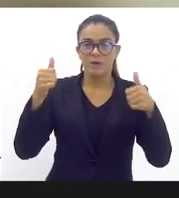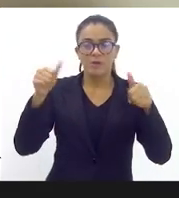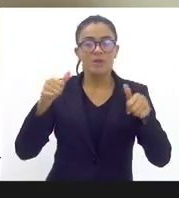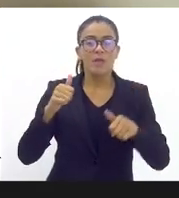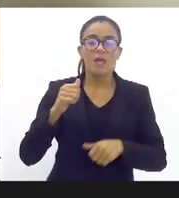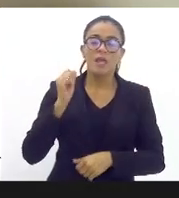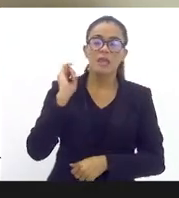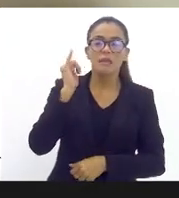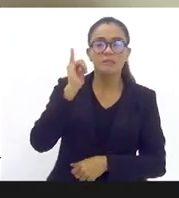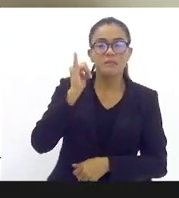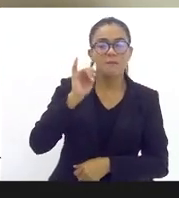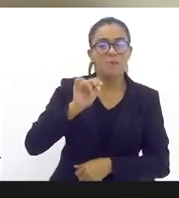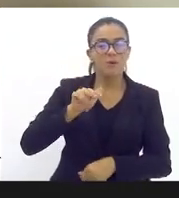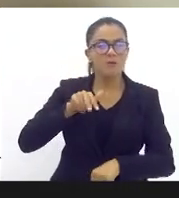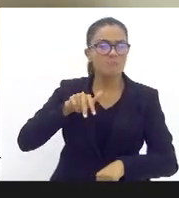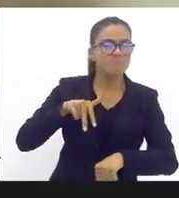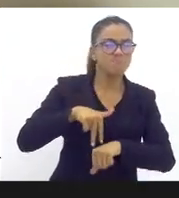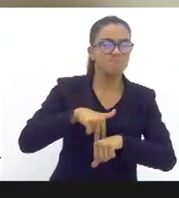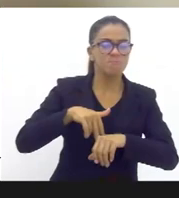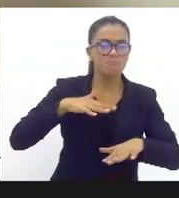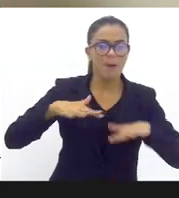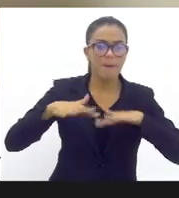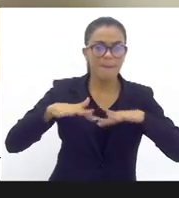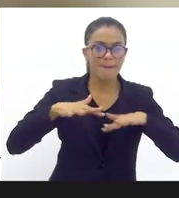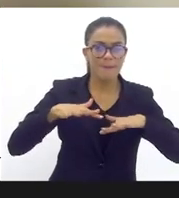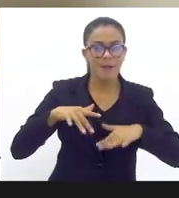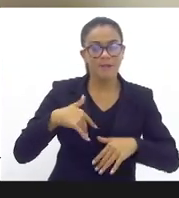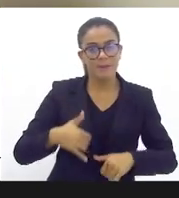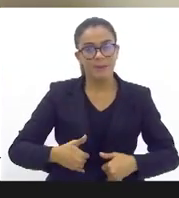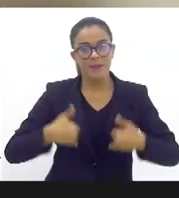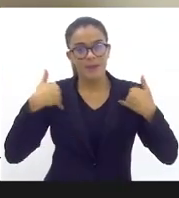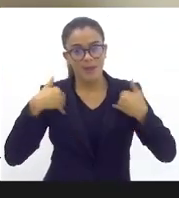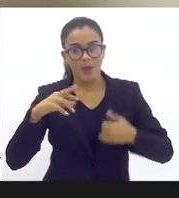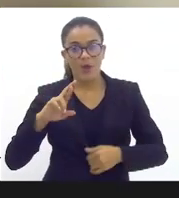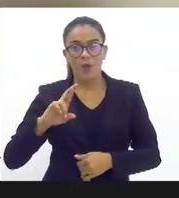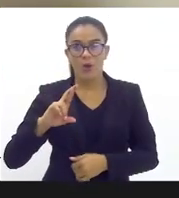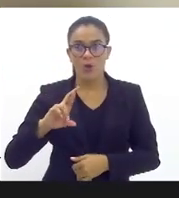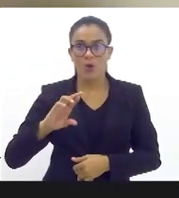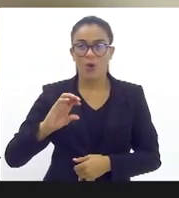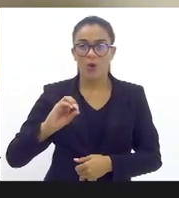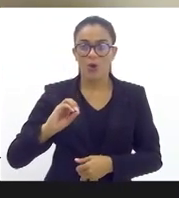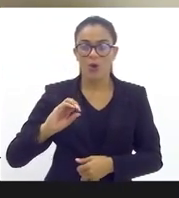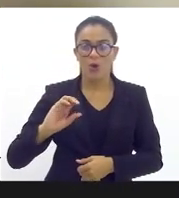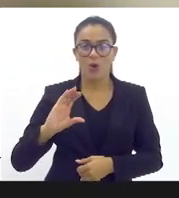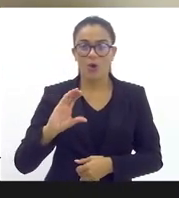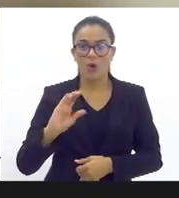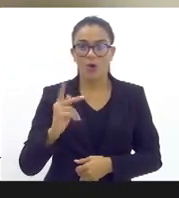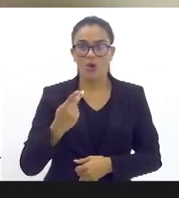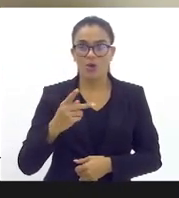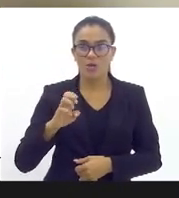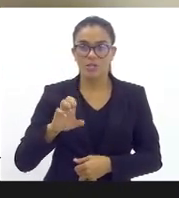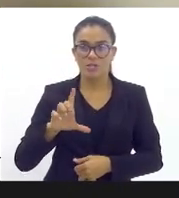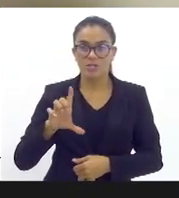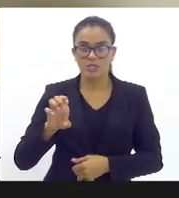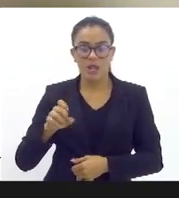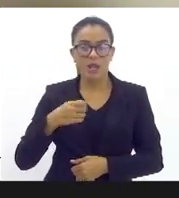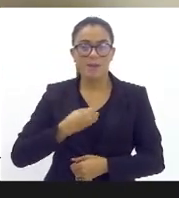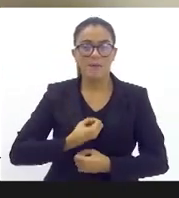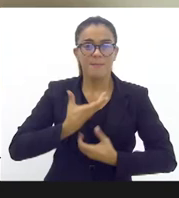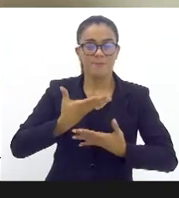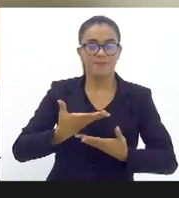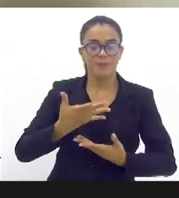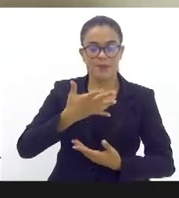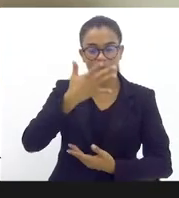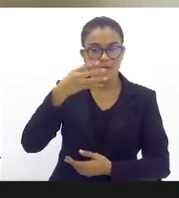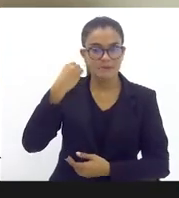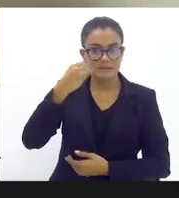depoimentos de ativistas. Teremos a honra de ter a Rangeli Rangel contando a experiência dela como mulher